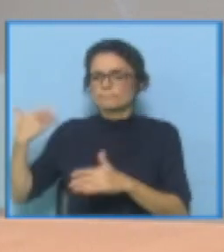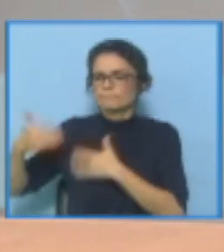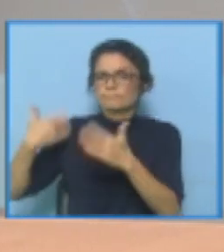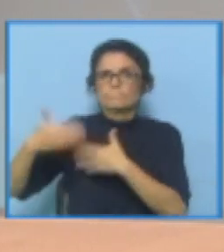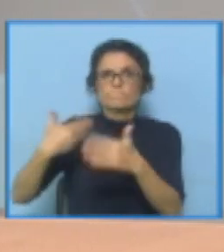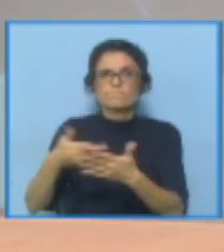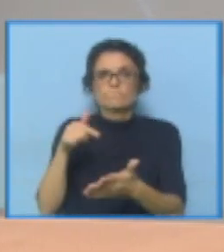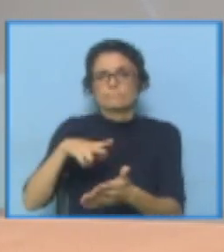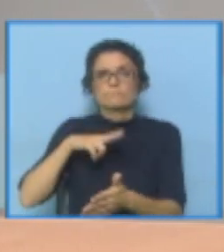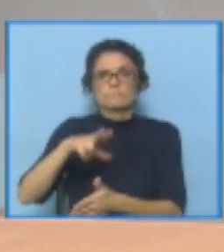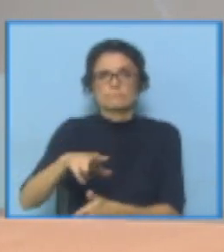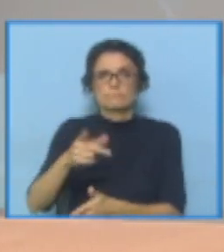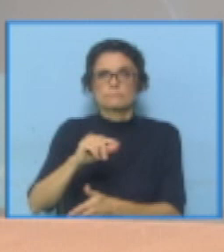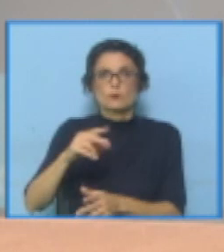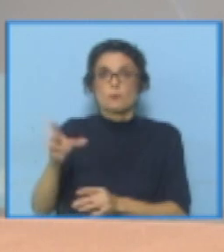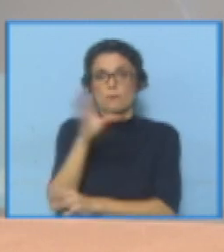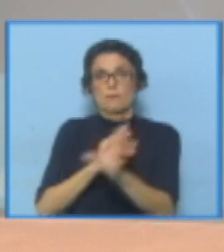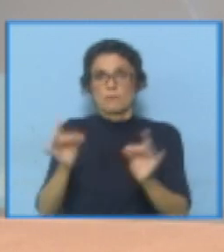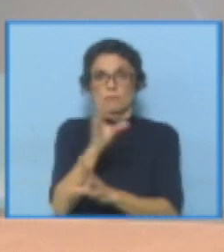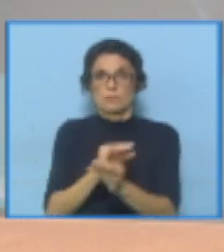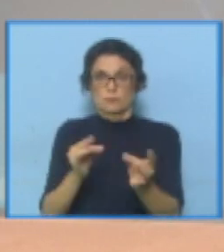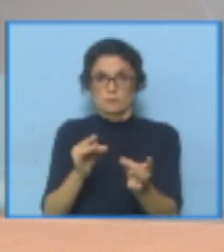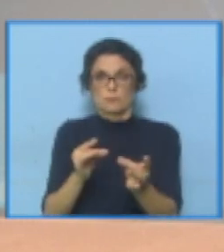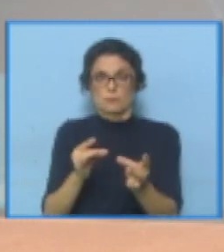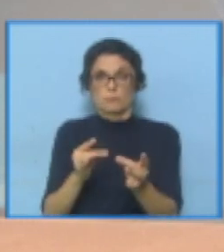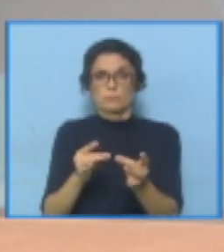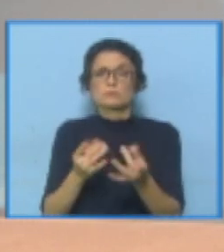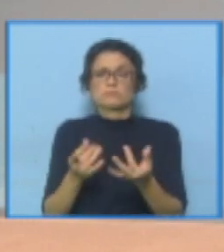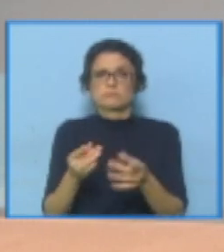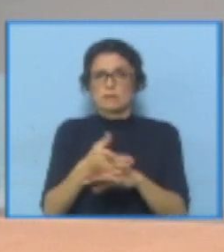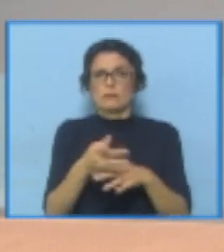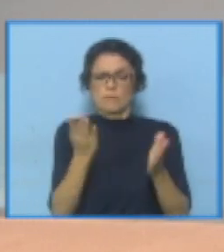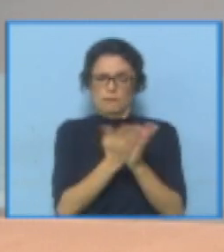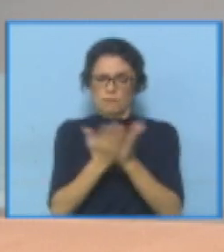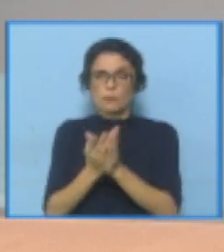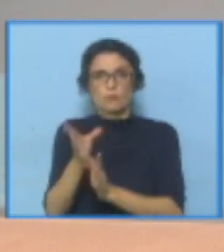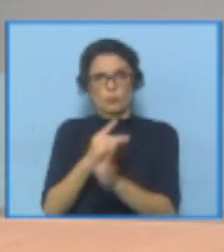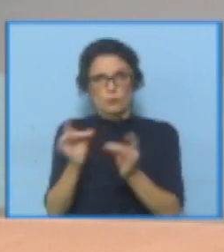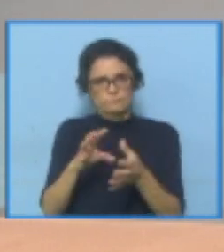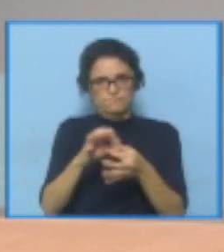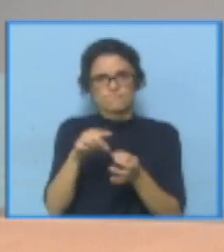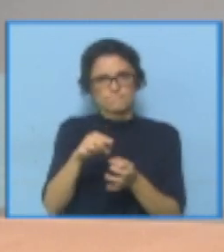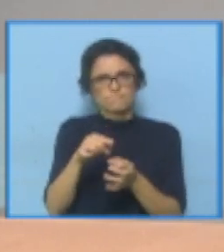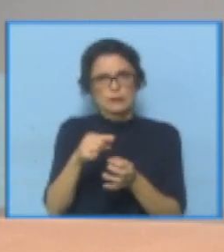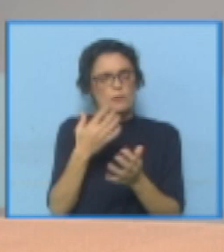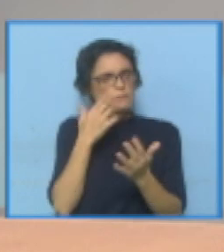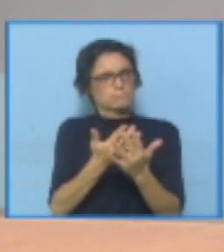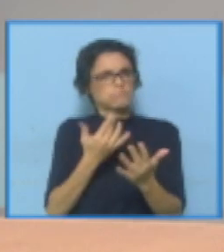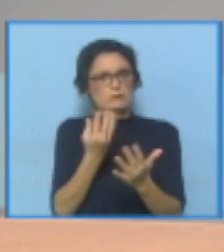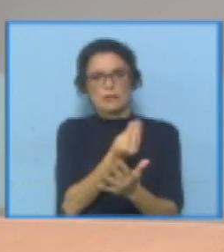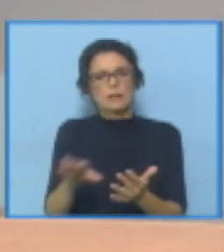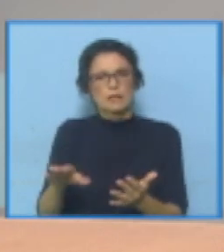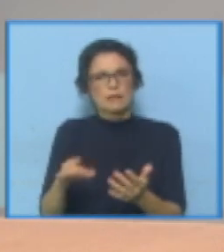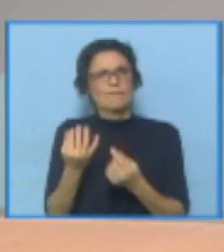anos, não só em Portugal, mas também na Europa, com alguns estudos europeus que mostram exatamente que as crianças, por um lado, têm